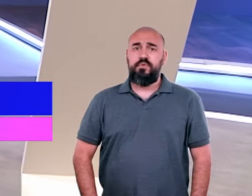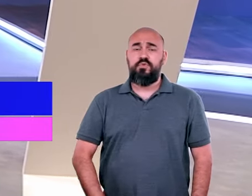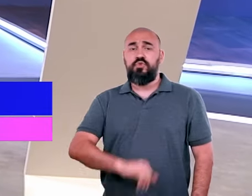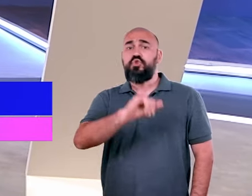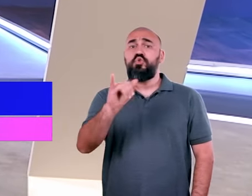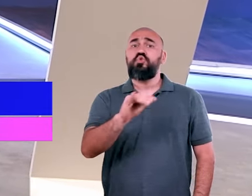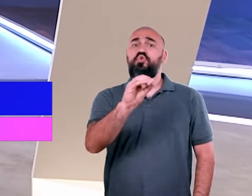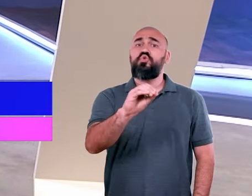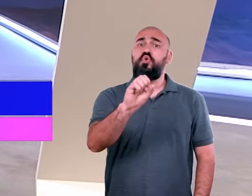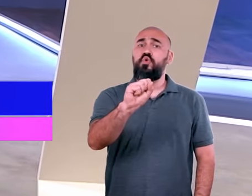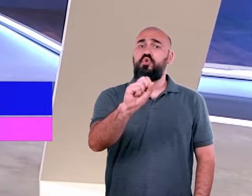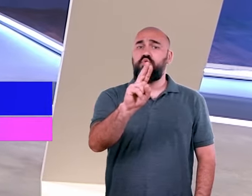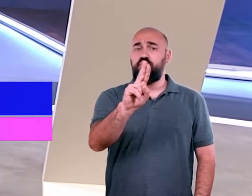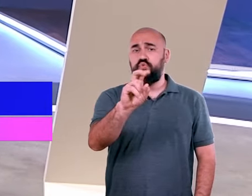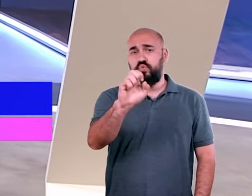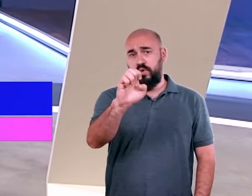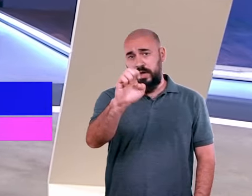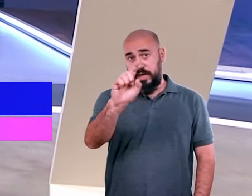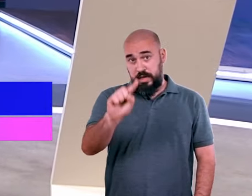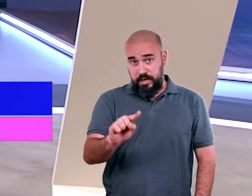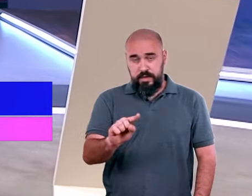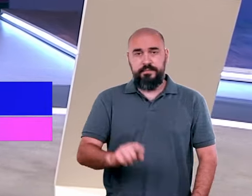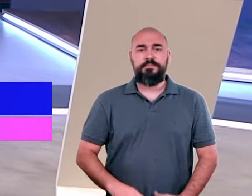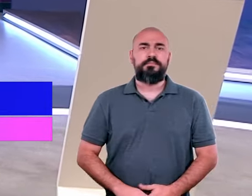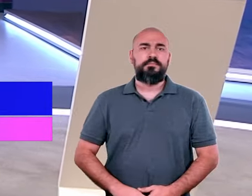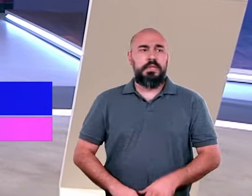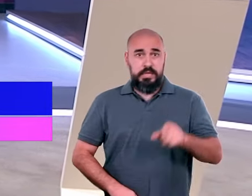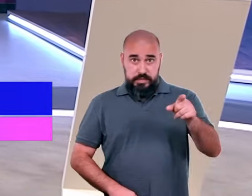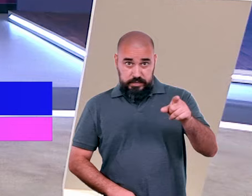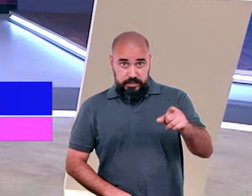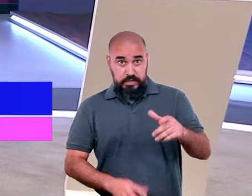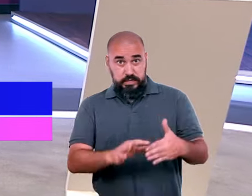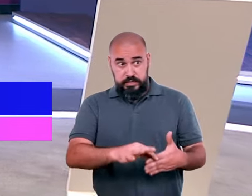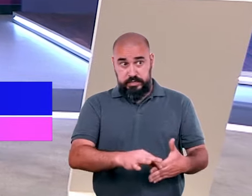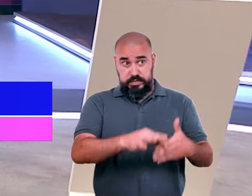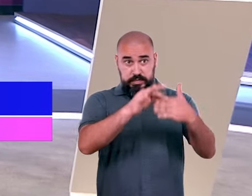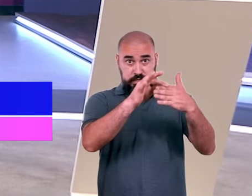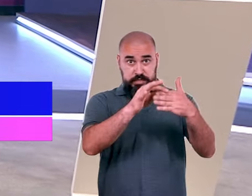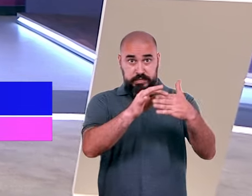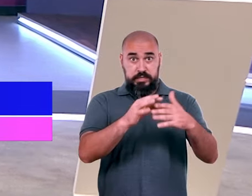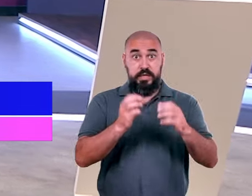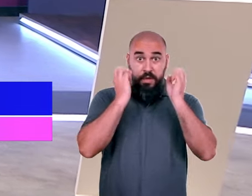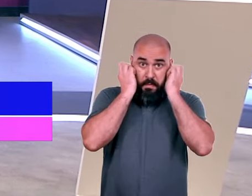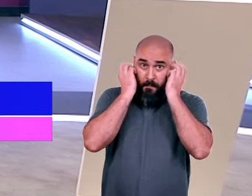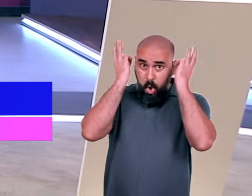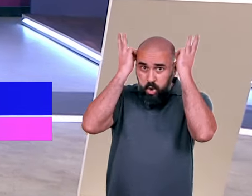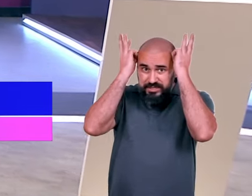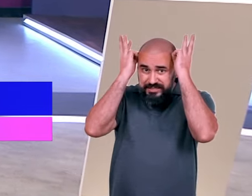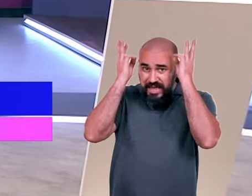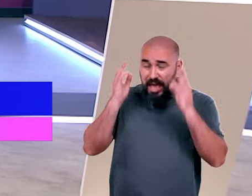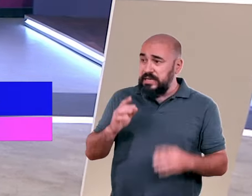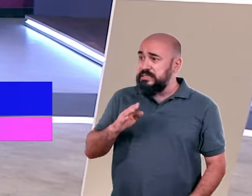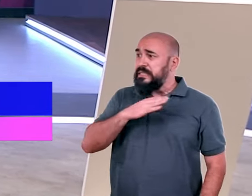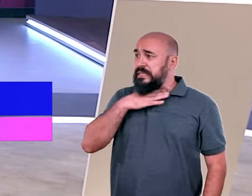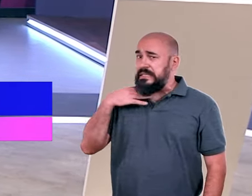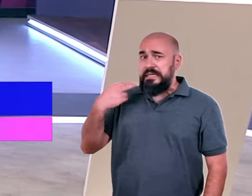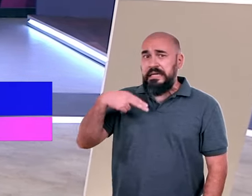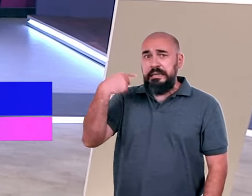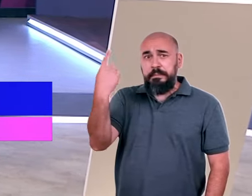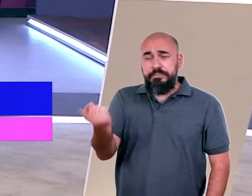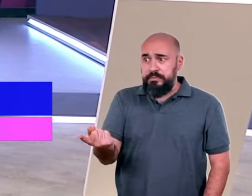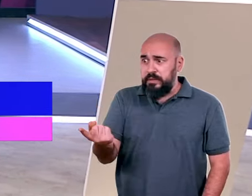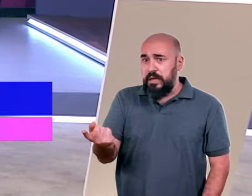palavras de Josué, que foi colocado para liderar o povo de Israel depois do grande líder Moisés. Não era